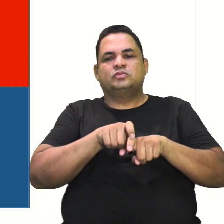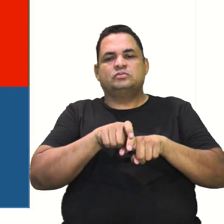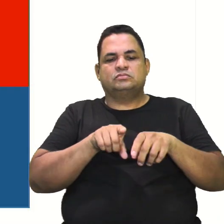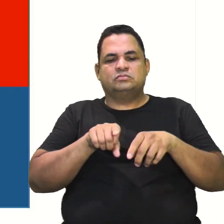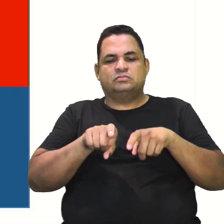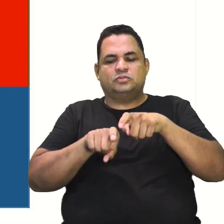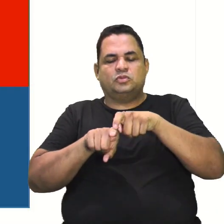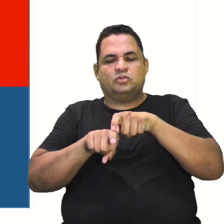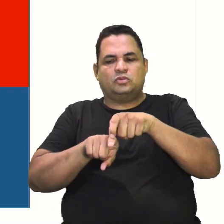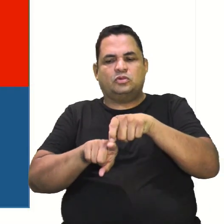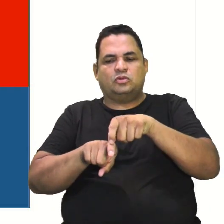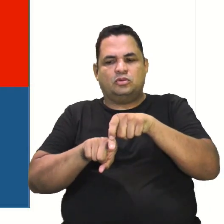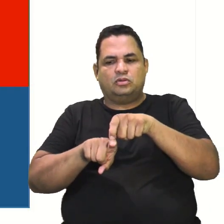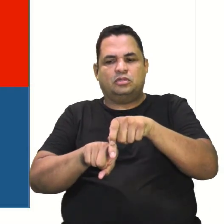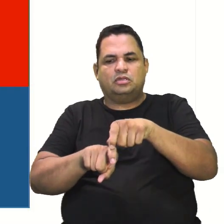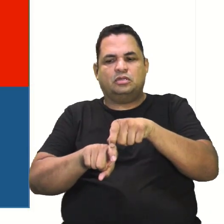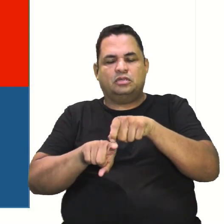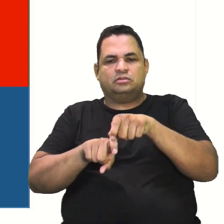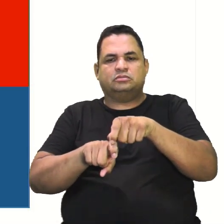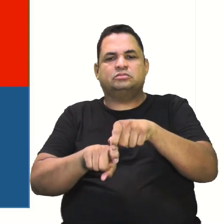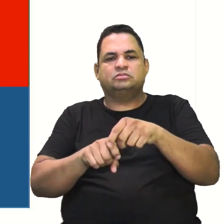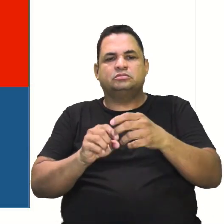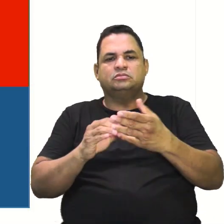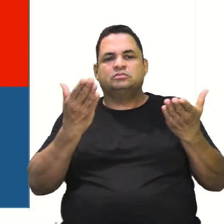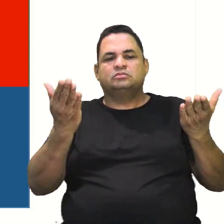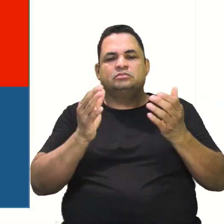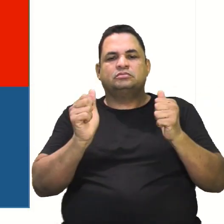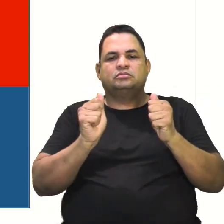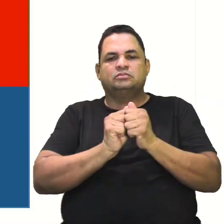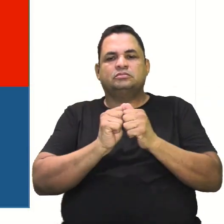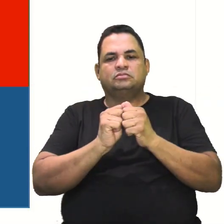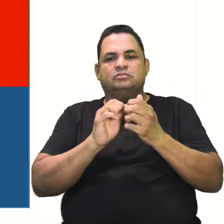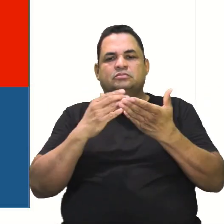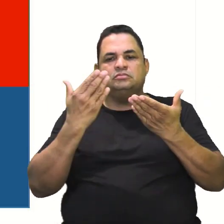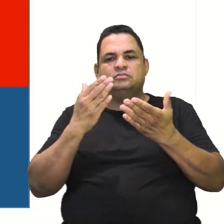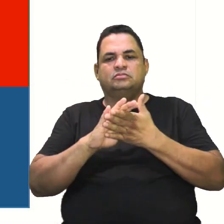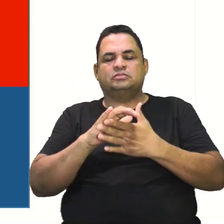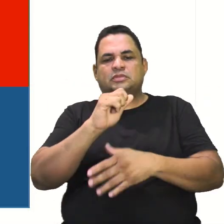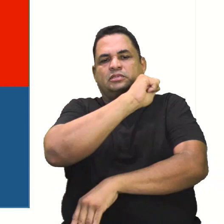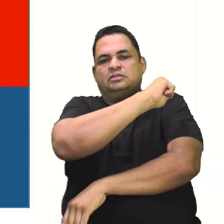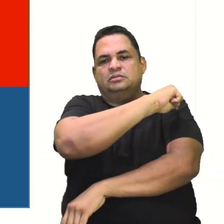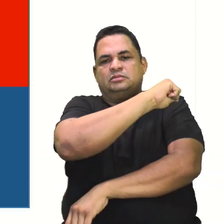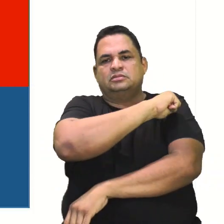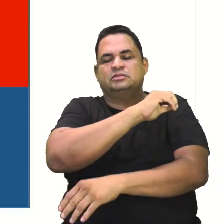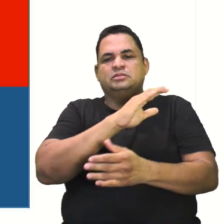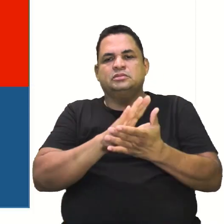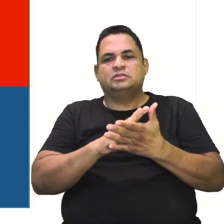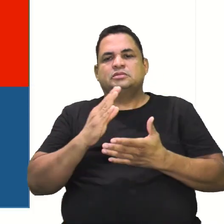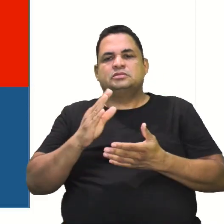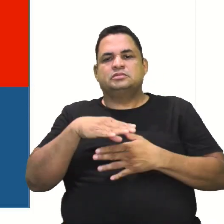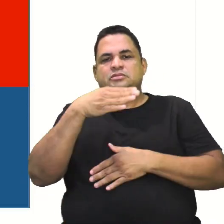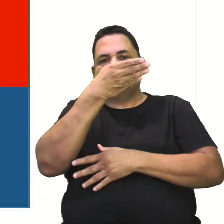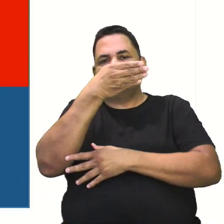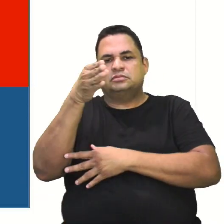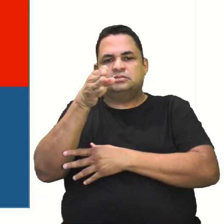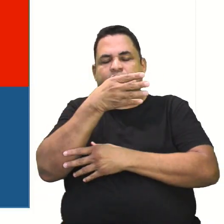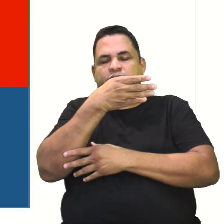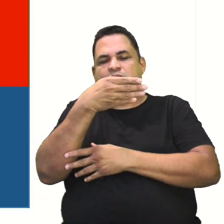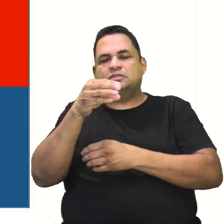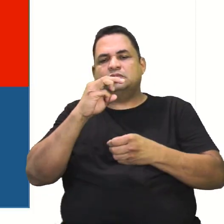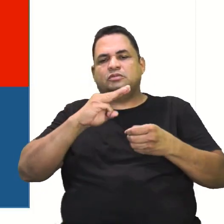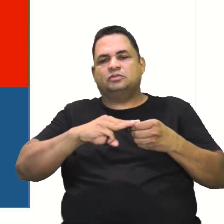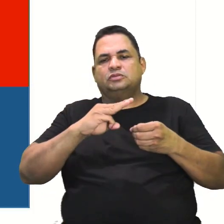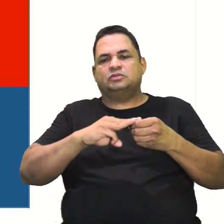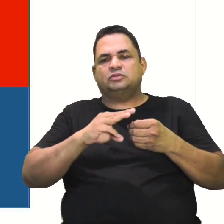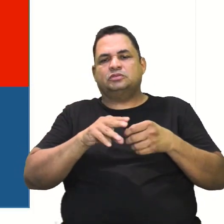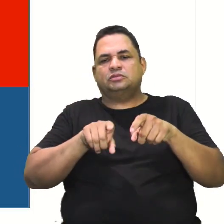sul do nosso estado de Bem Rondônia, né? Perto de Vilhena. A bandeira do município de Colorado do Oeste é formada por retas o